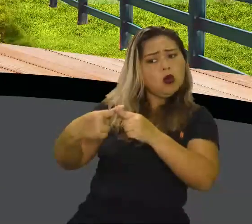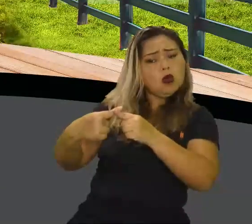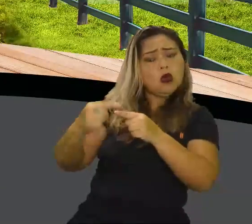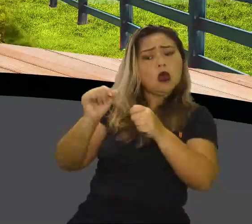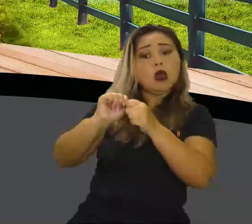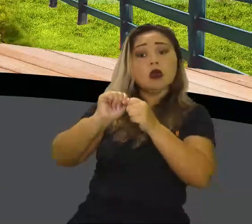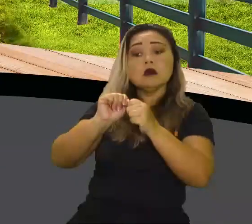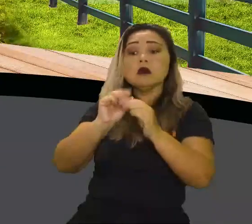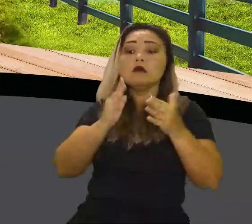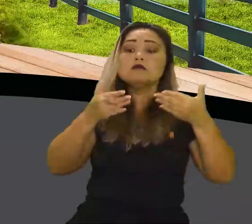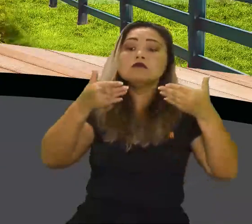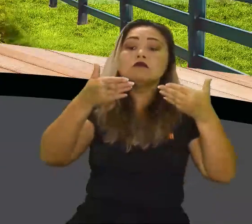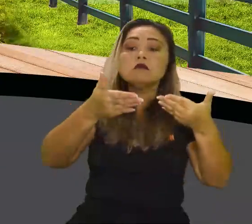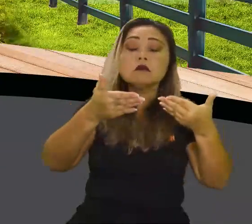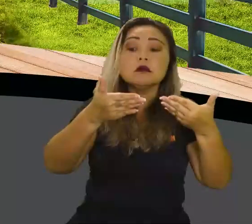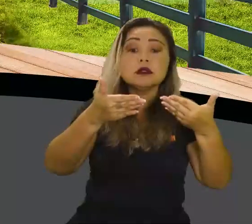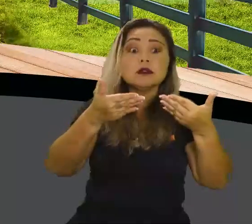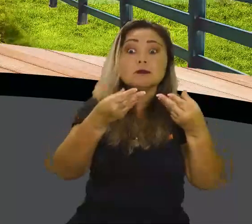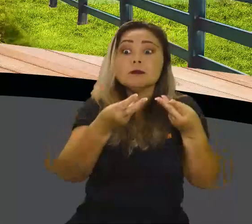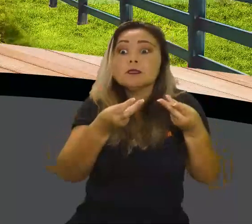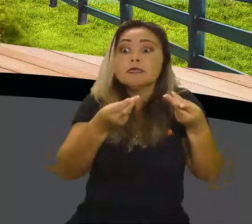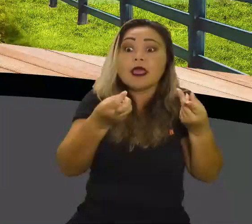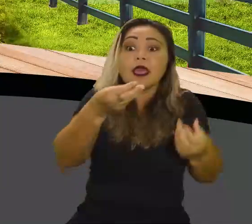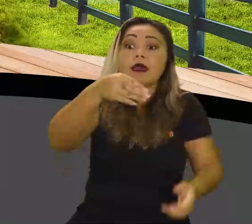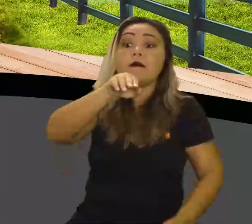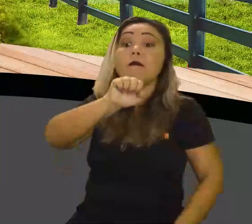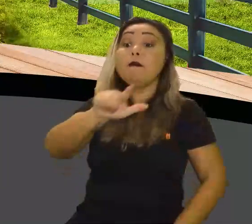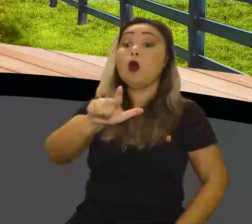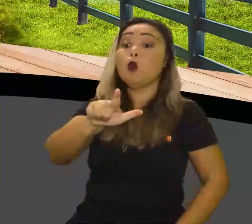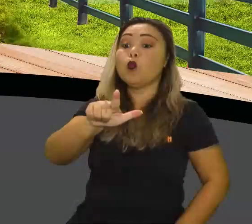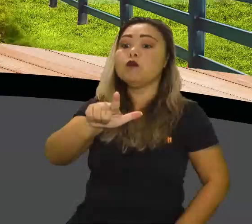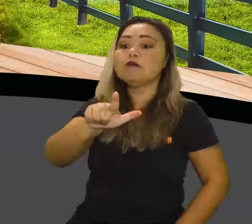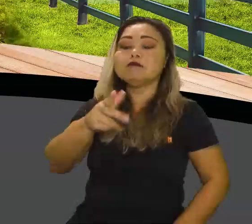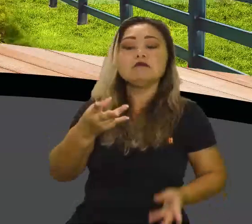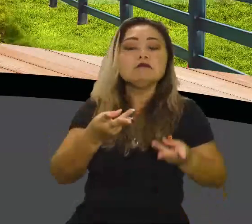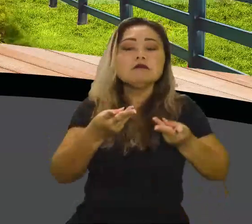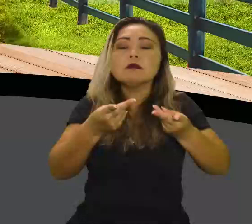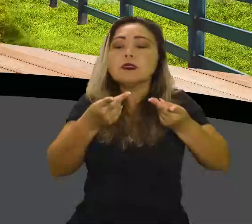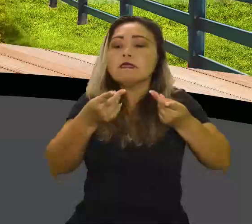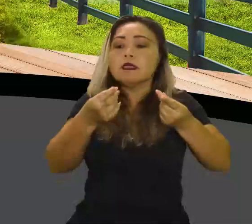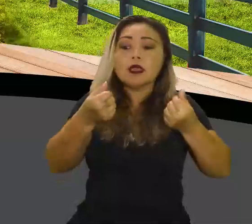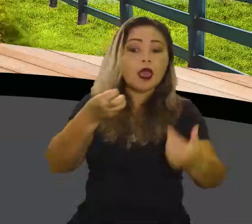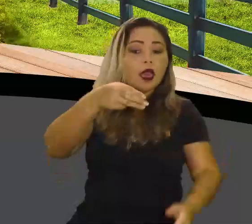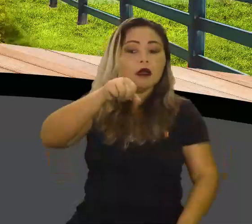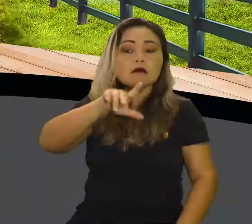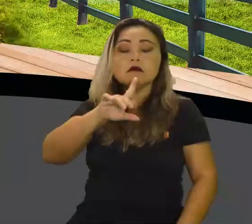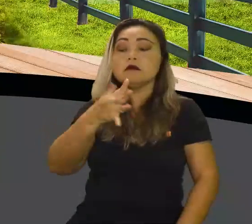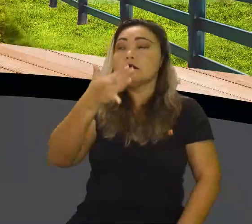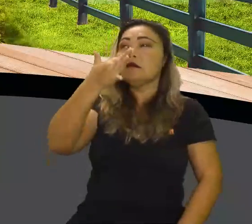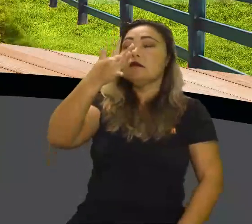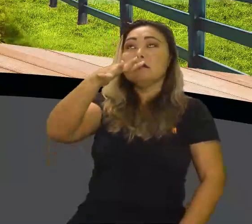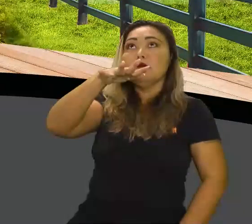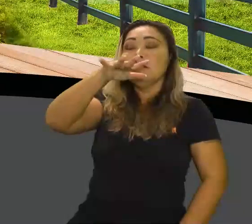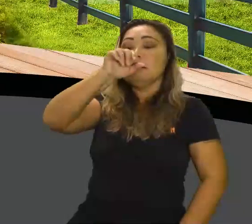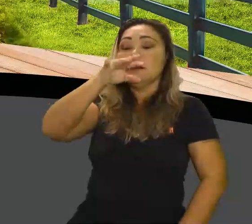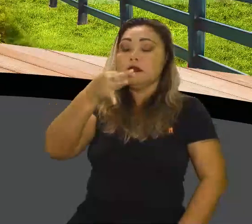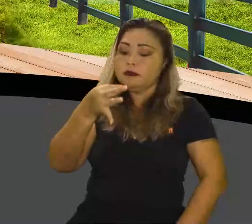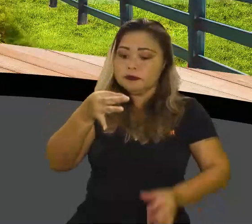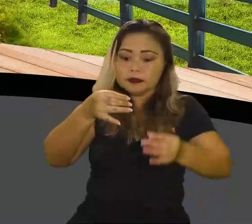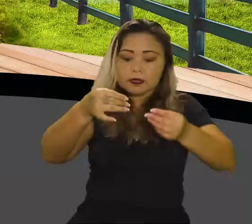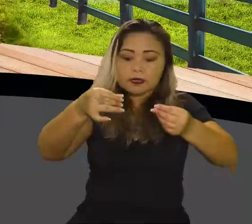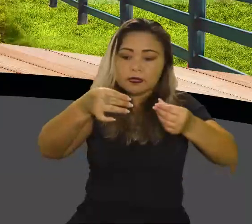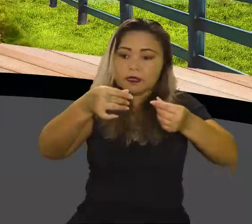na qualidade do mel. Quando a gente fala qualidade, nós estamos falando do aroma,